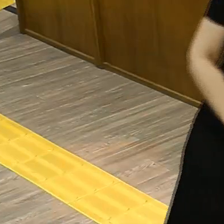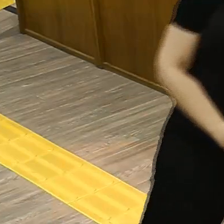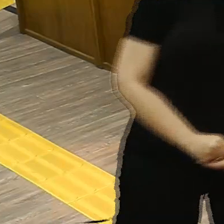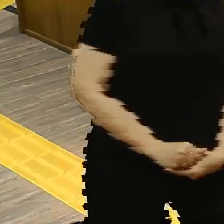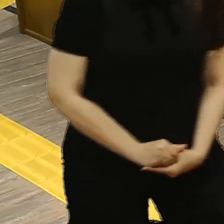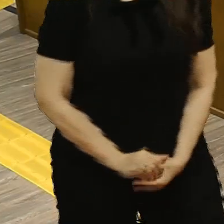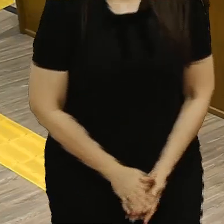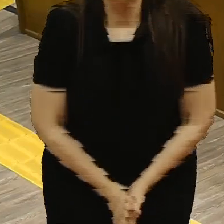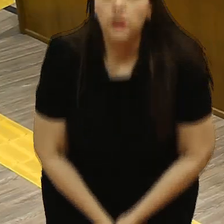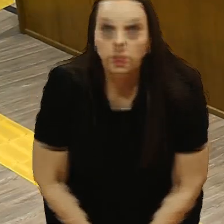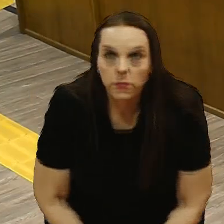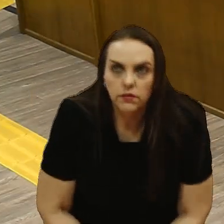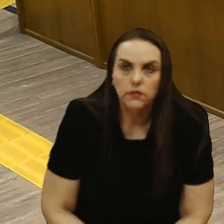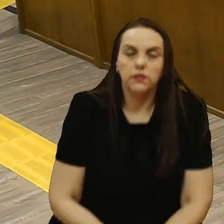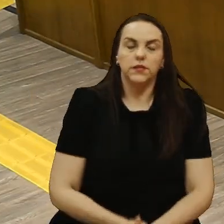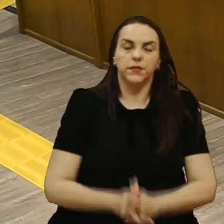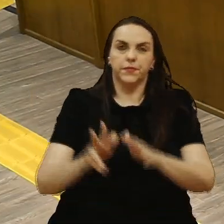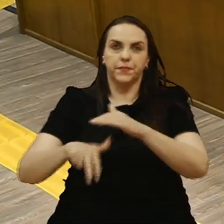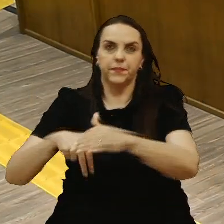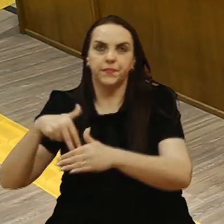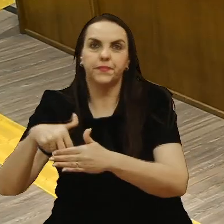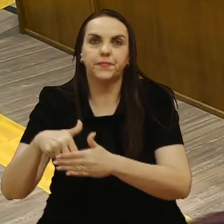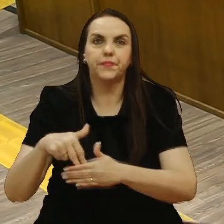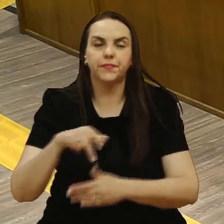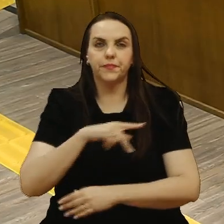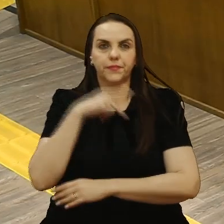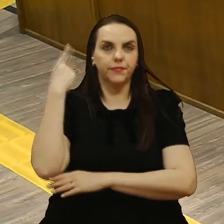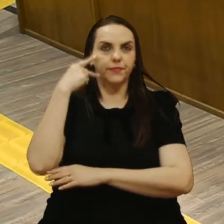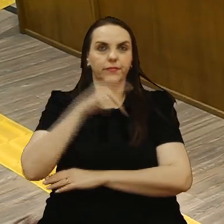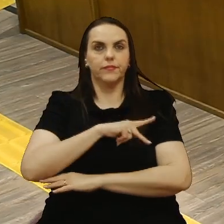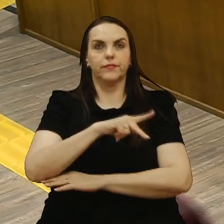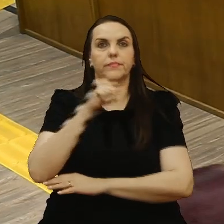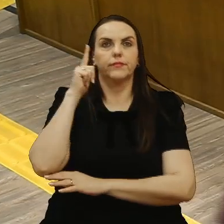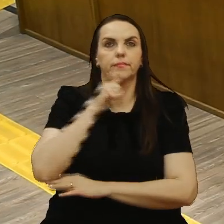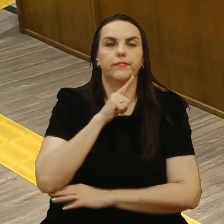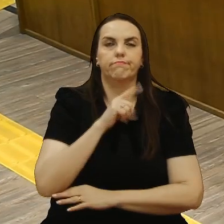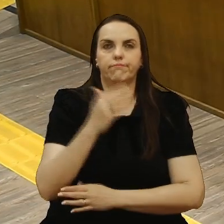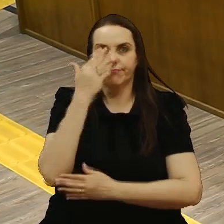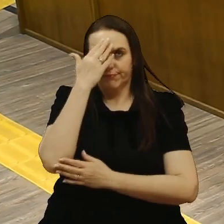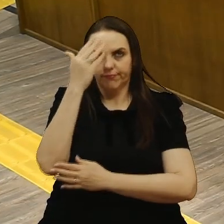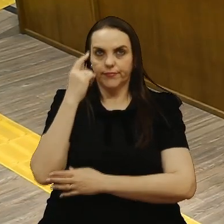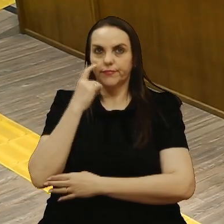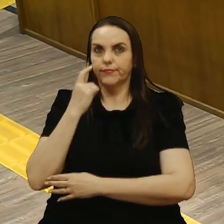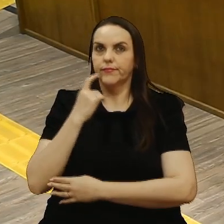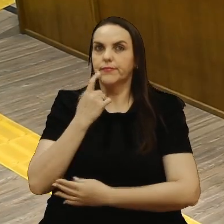Da tribuna, vereador presidente Lucas Carinhato. Obrigado, vereador Petrini.